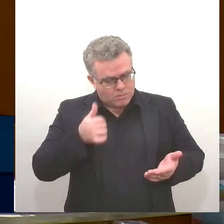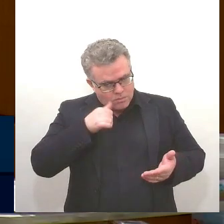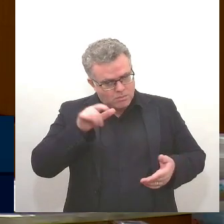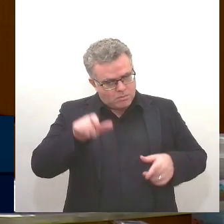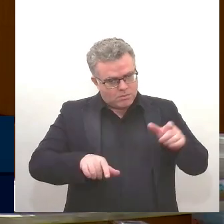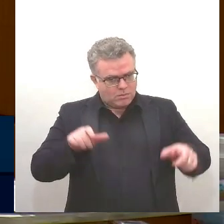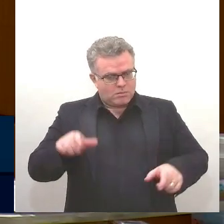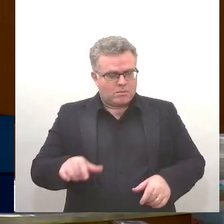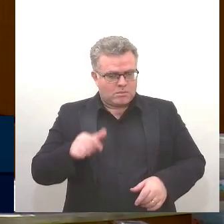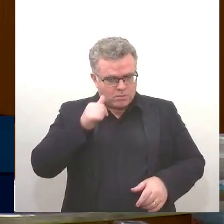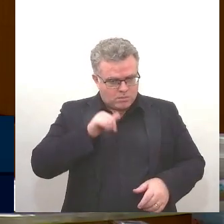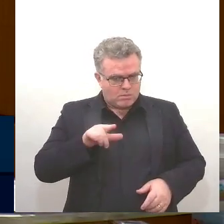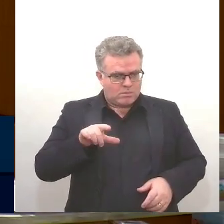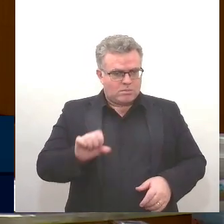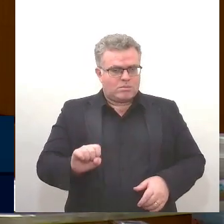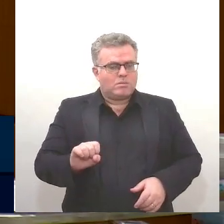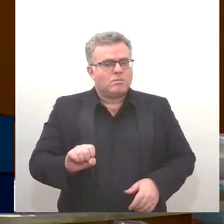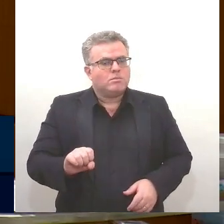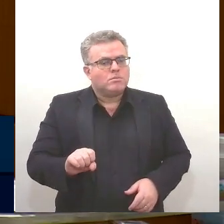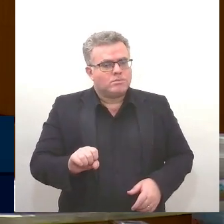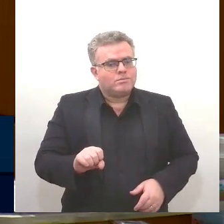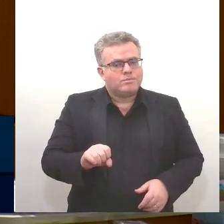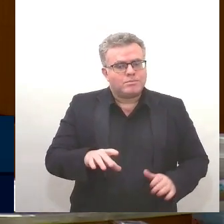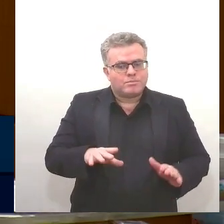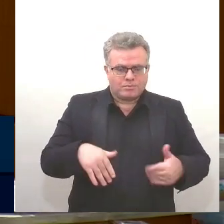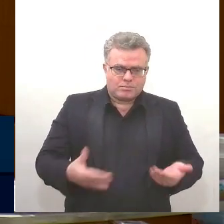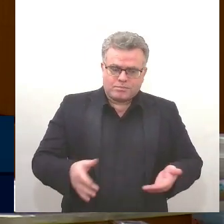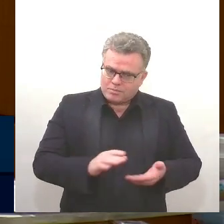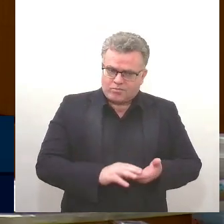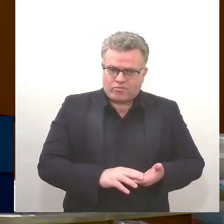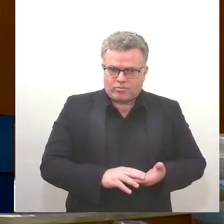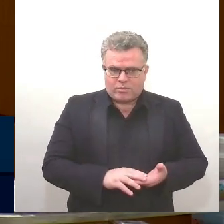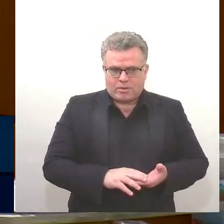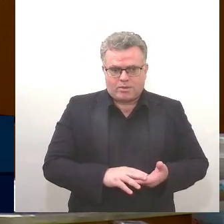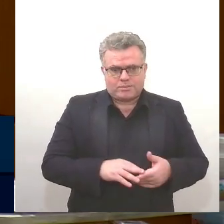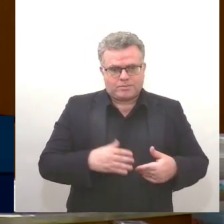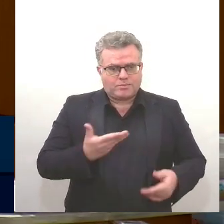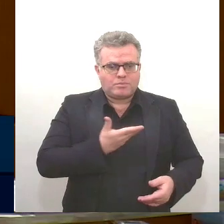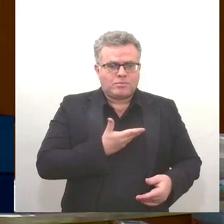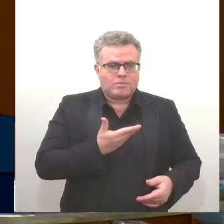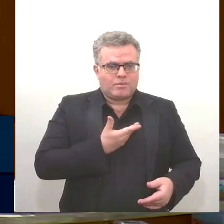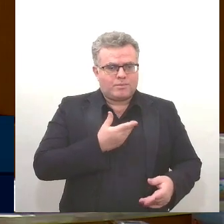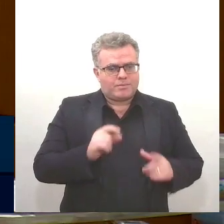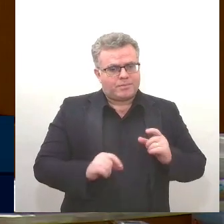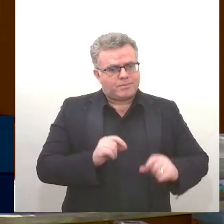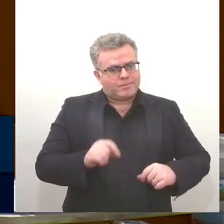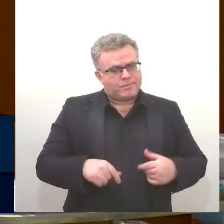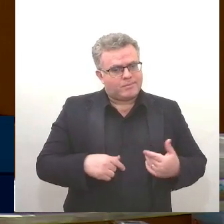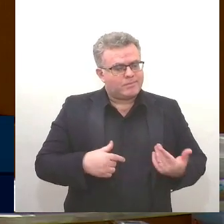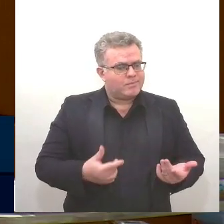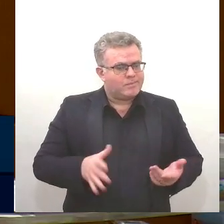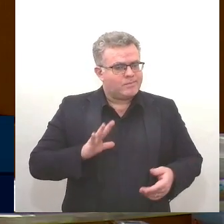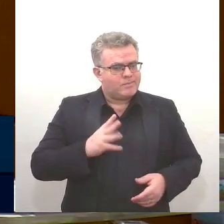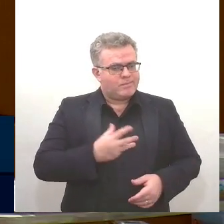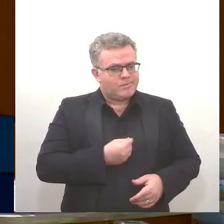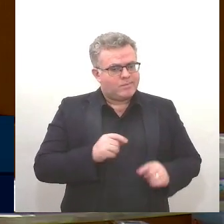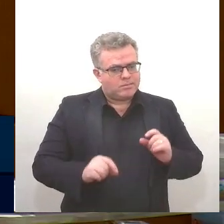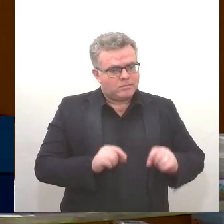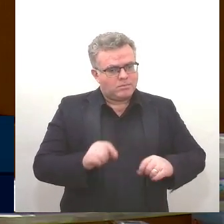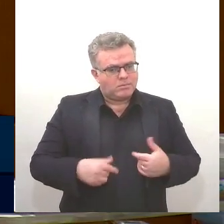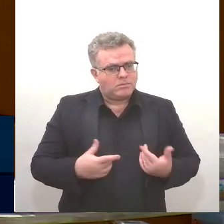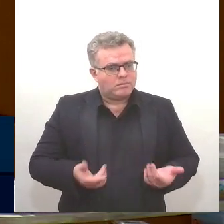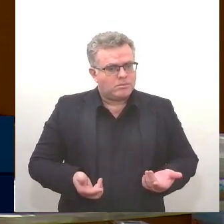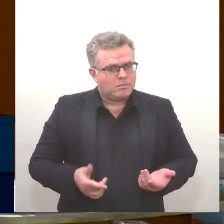uma um recorte né eu tenho uma amiga que é uma amiga trans que é léc né que é